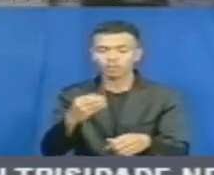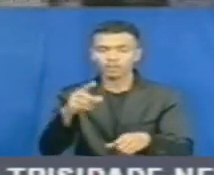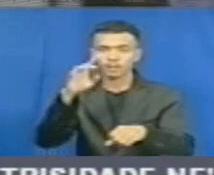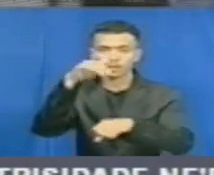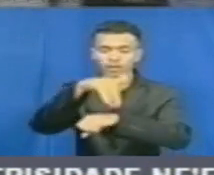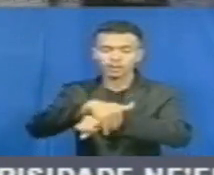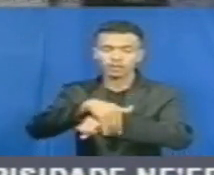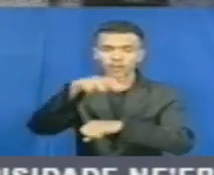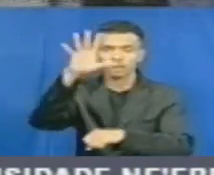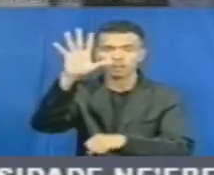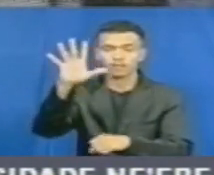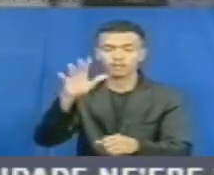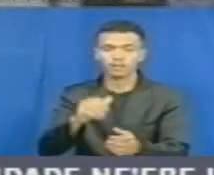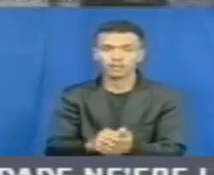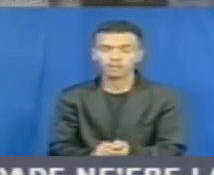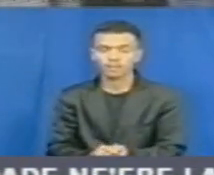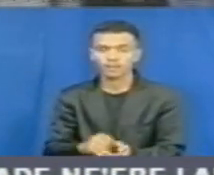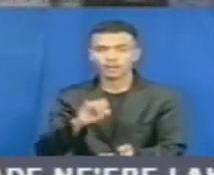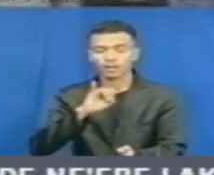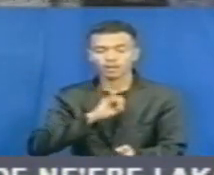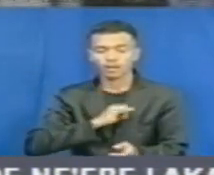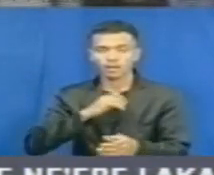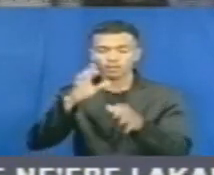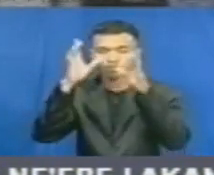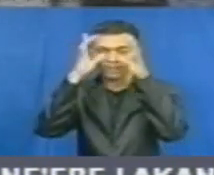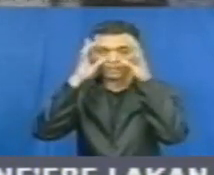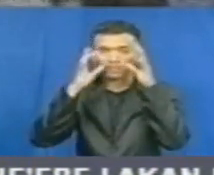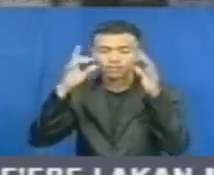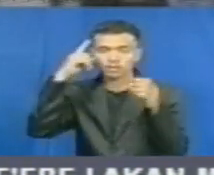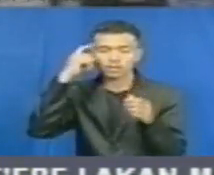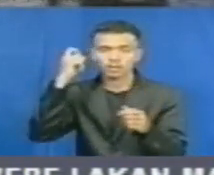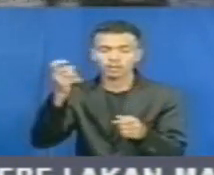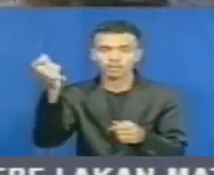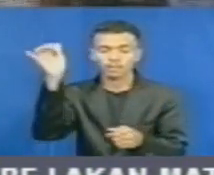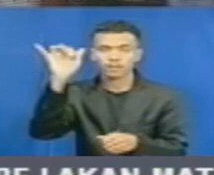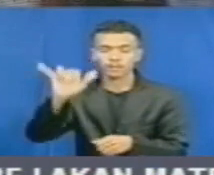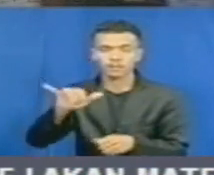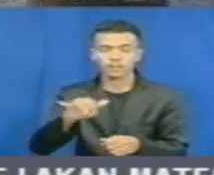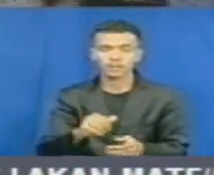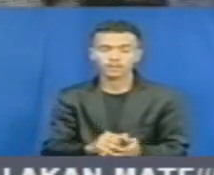Lima. Hablaram Susser também, Sira,